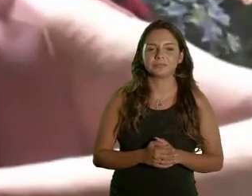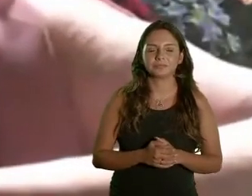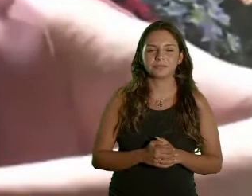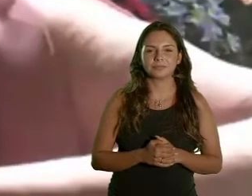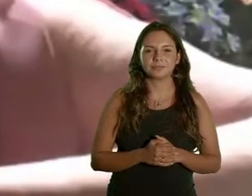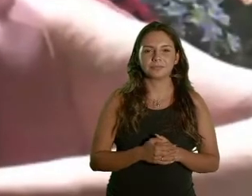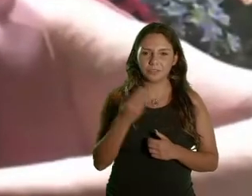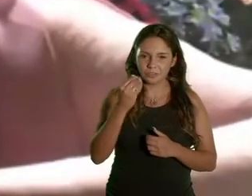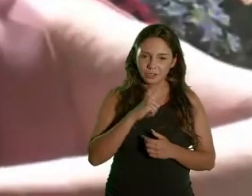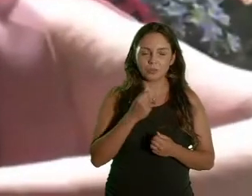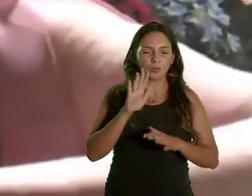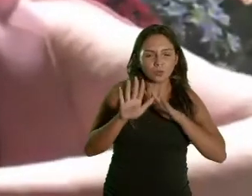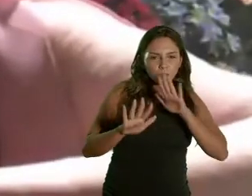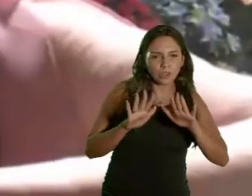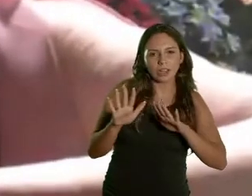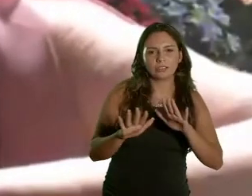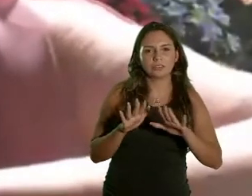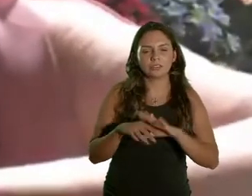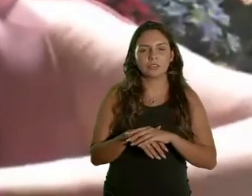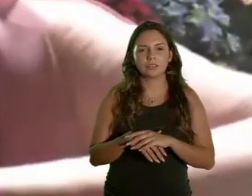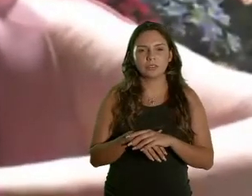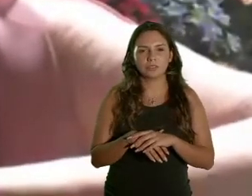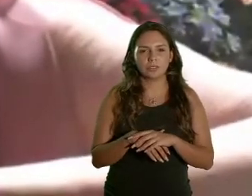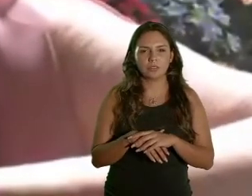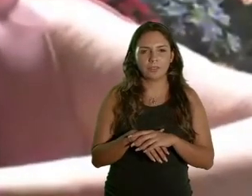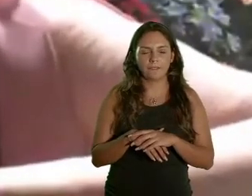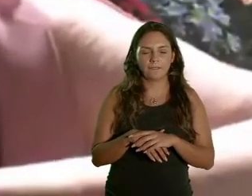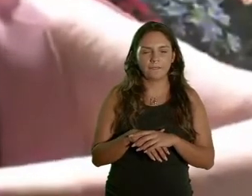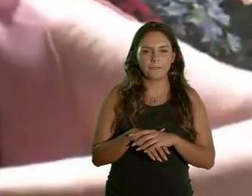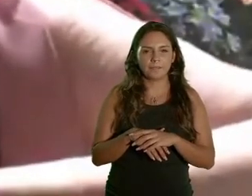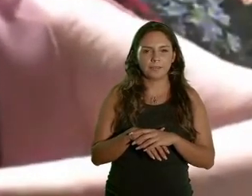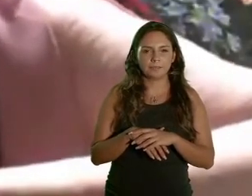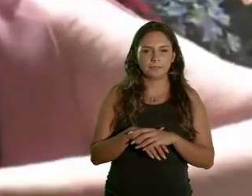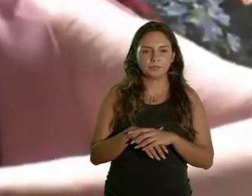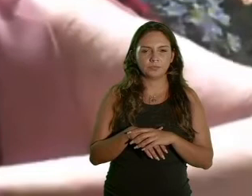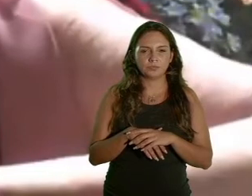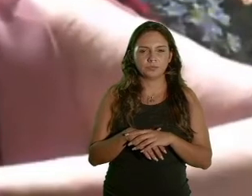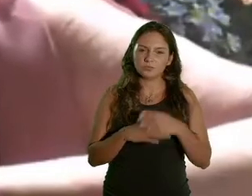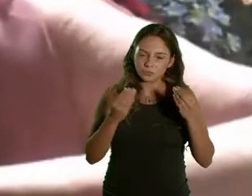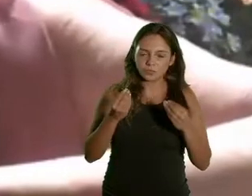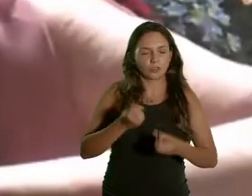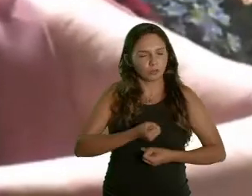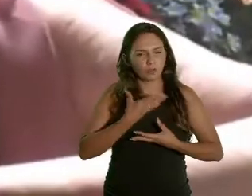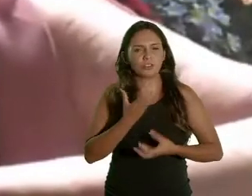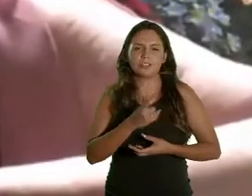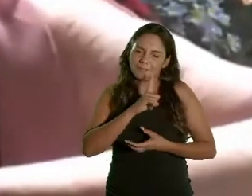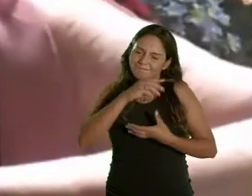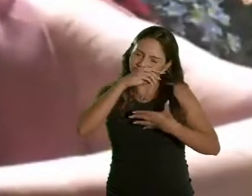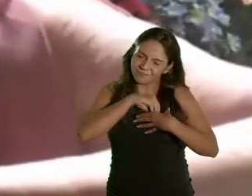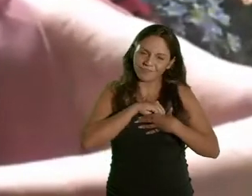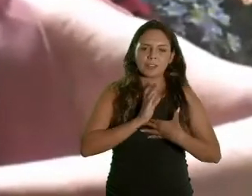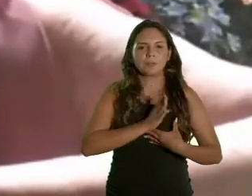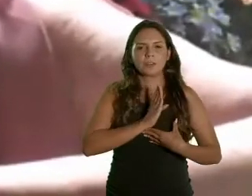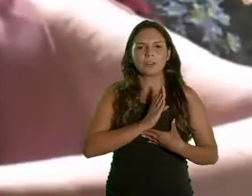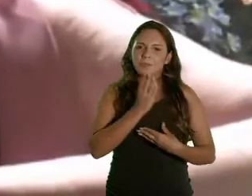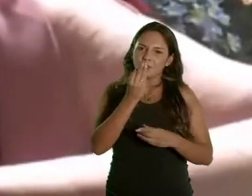muita, muita precaução com o momento que vivemos. Mas muita poesia no peito,